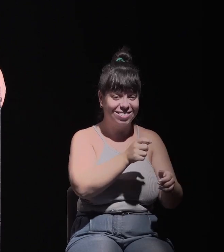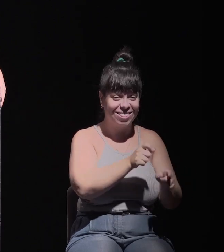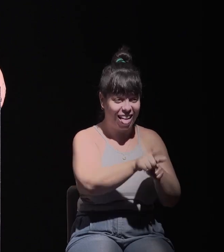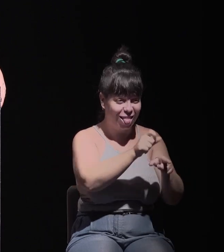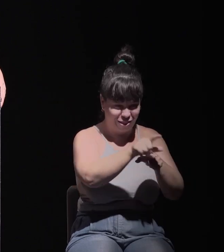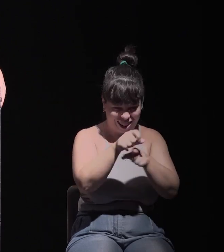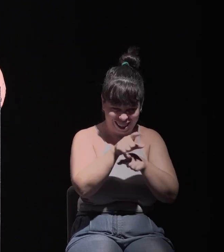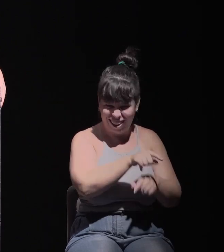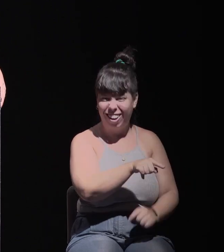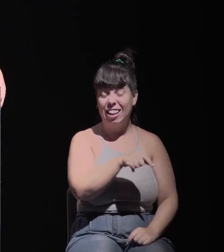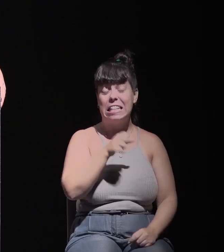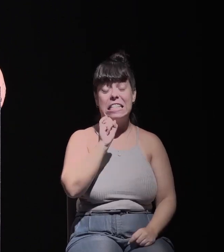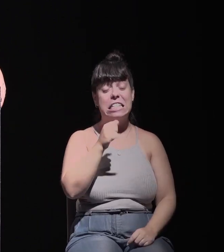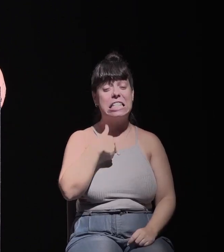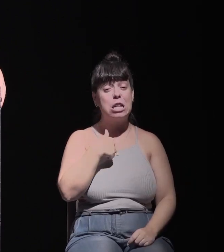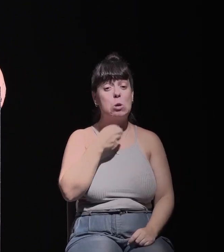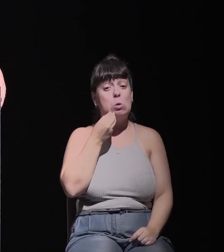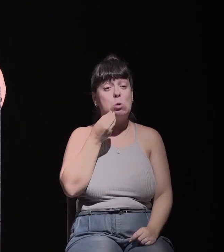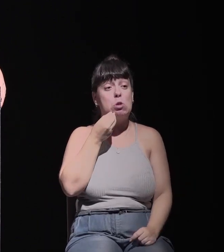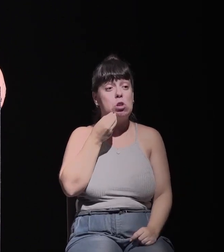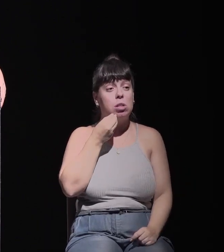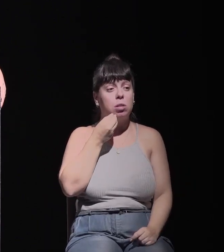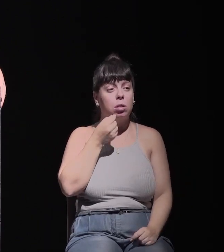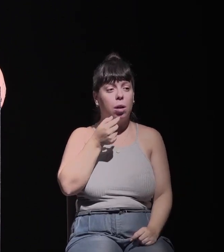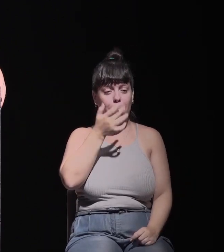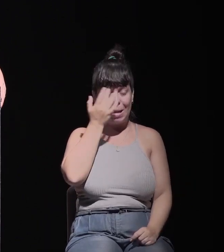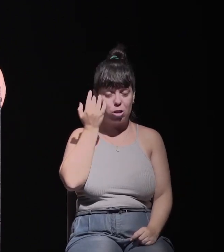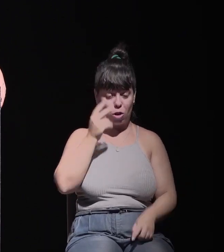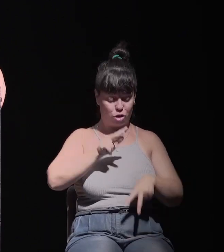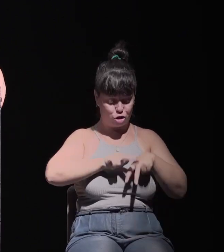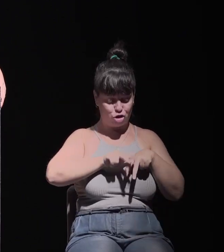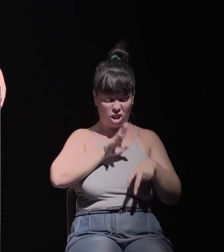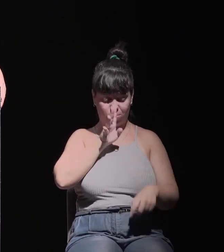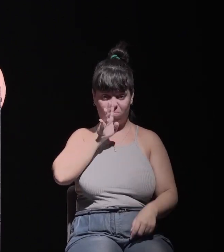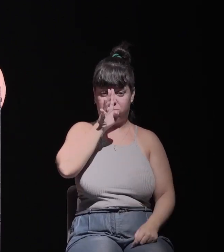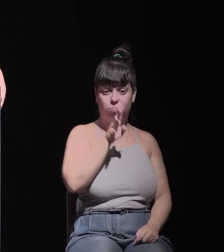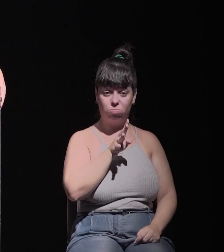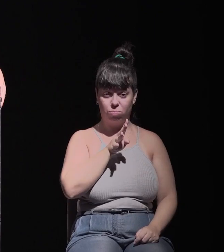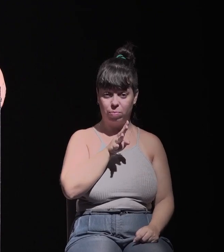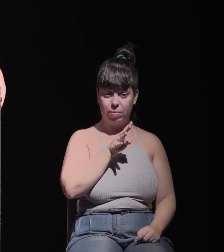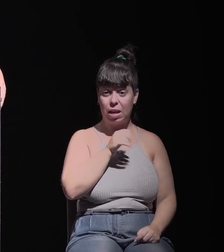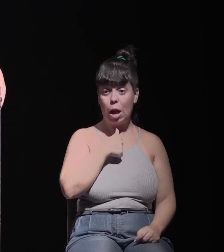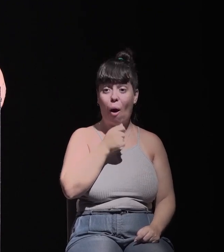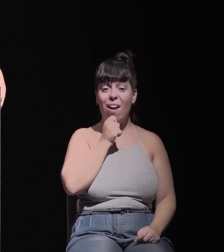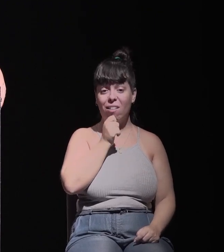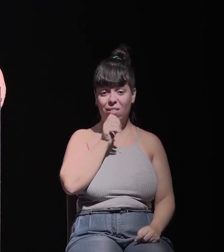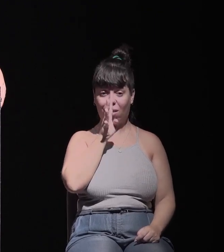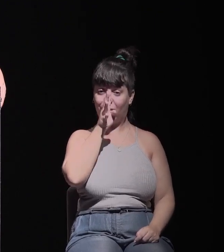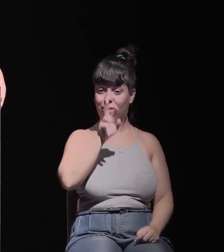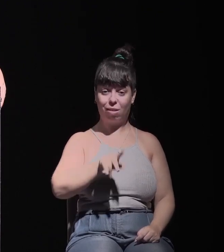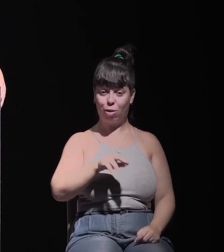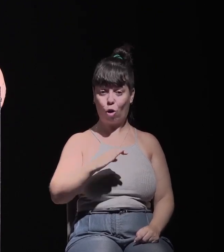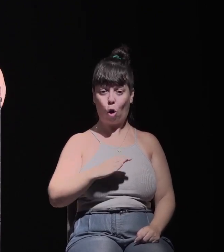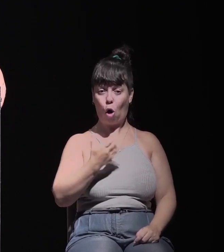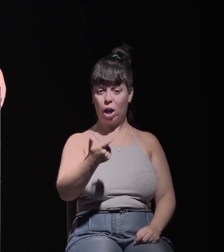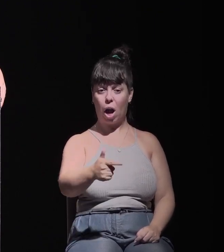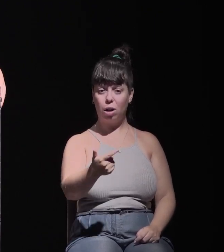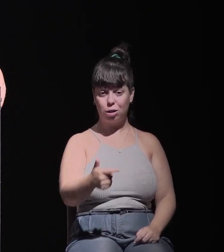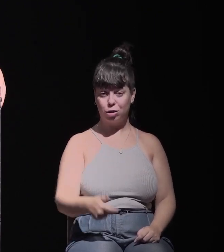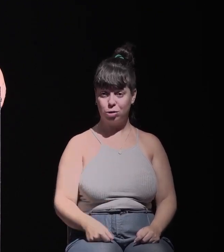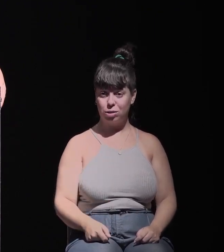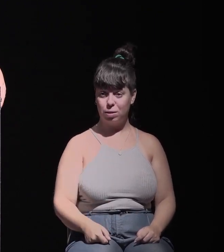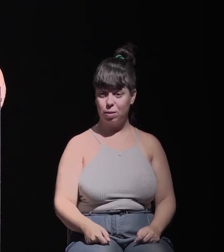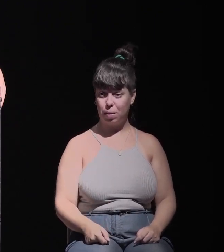era possível a uma pessoa desobediente de gênero, ainda quando eu não desobedecia, ainda quando eu não tinha coragem de